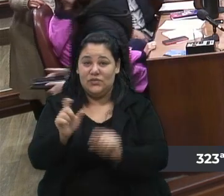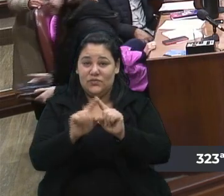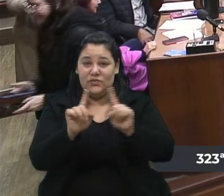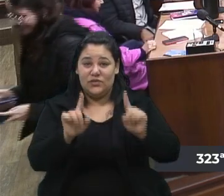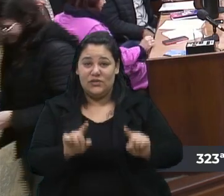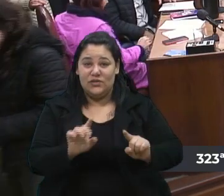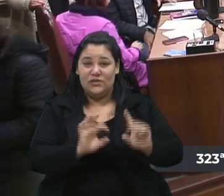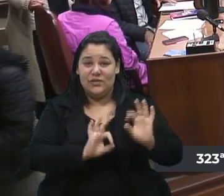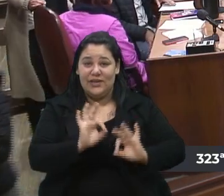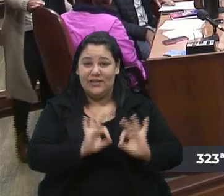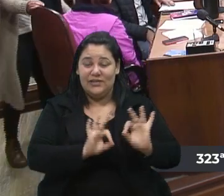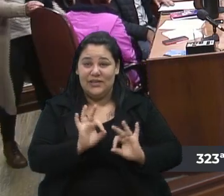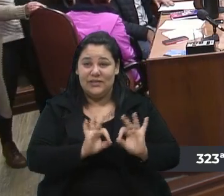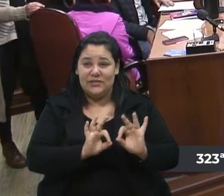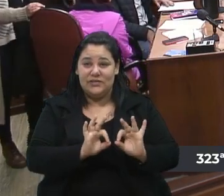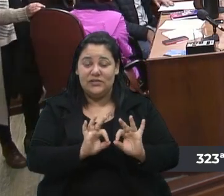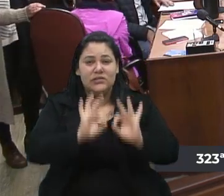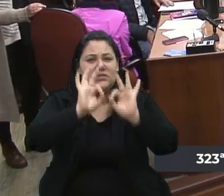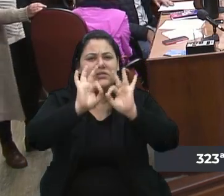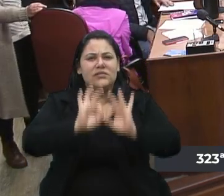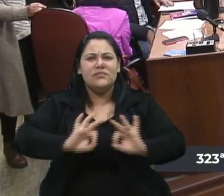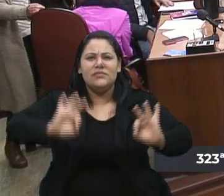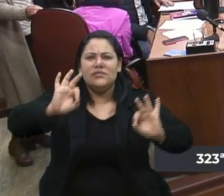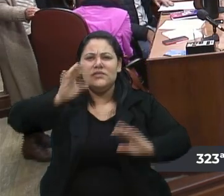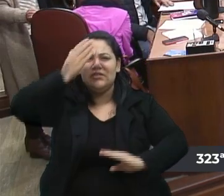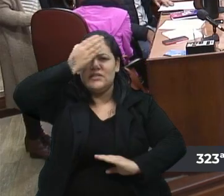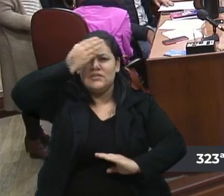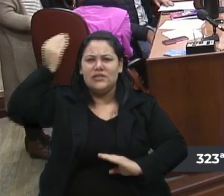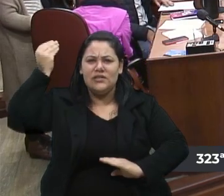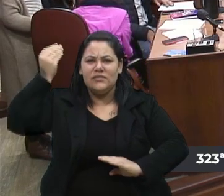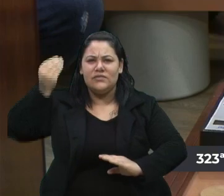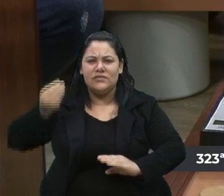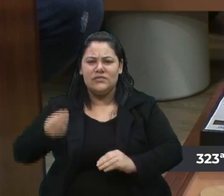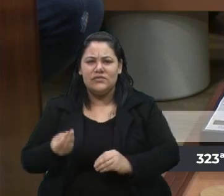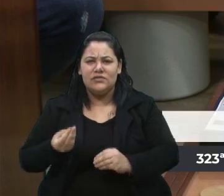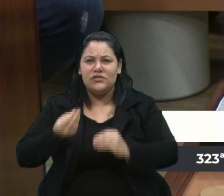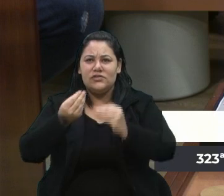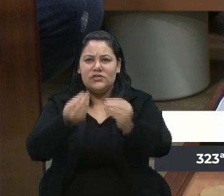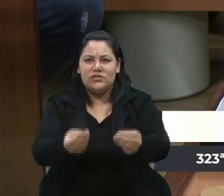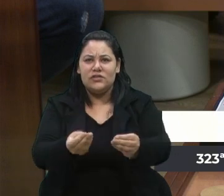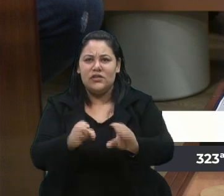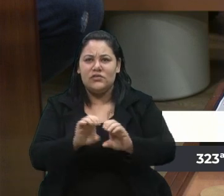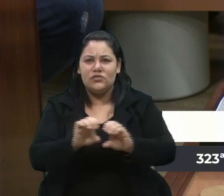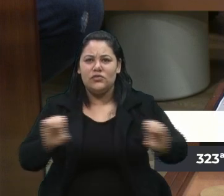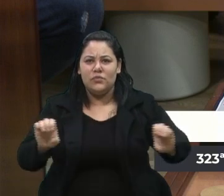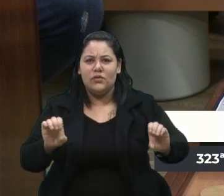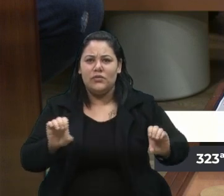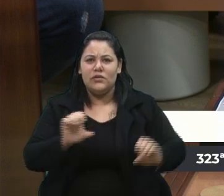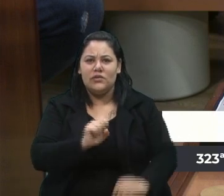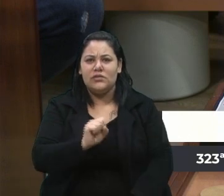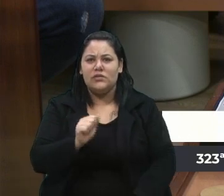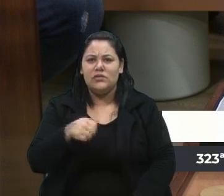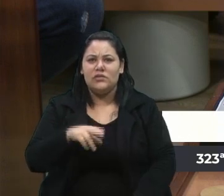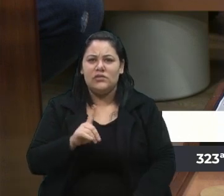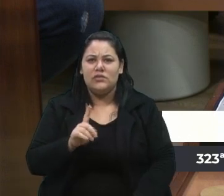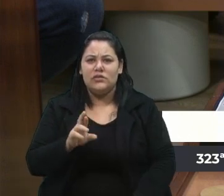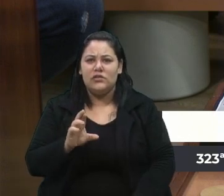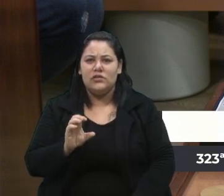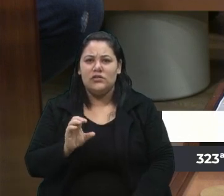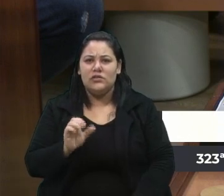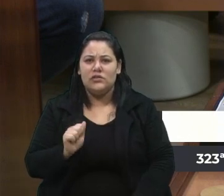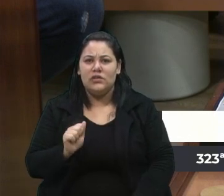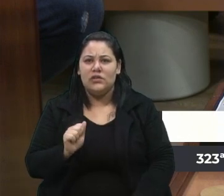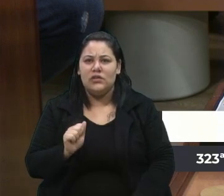que os que simplesmente Esqueceram de dar um diploma para Sandra bonetto a mais